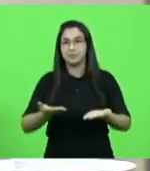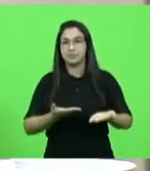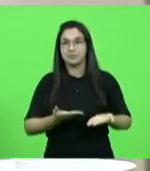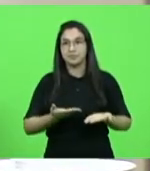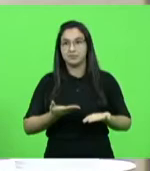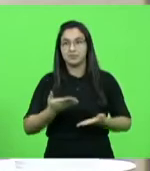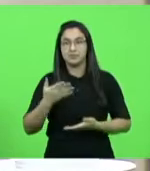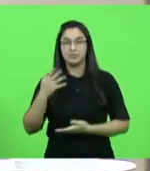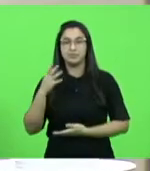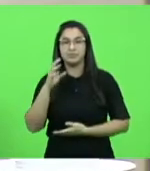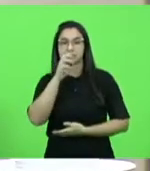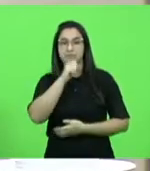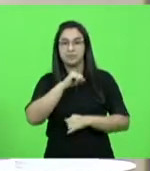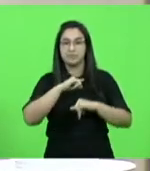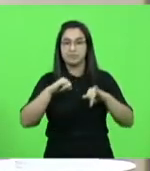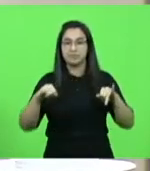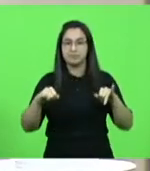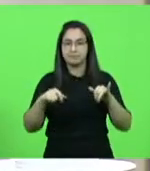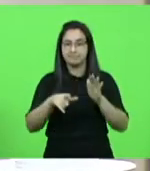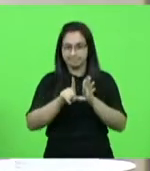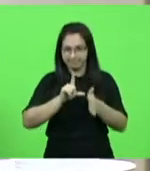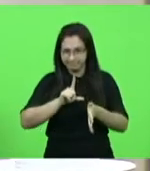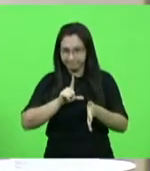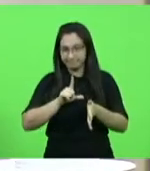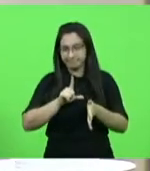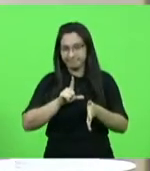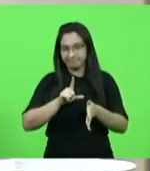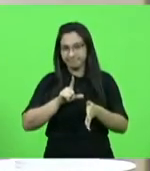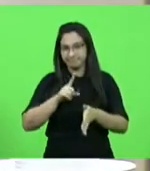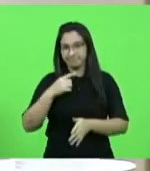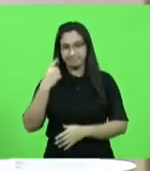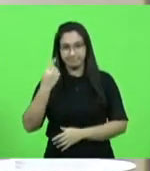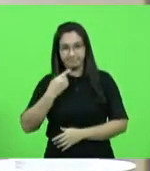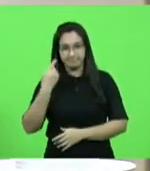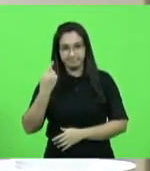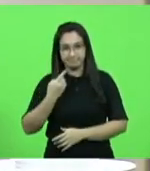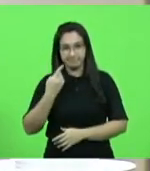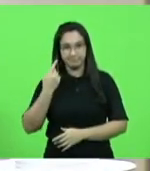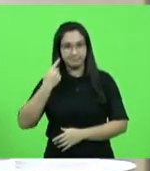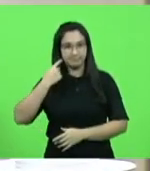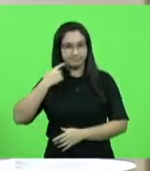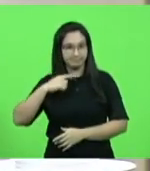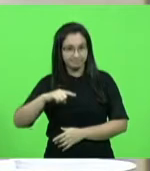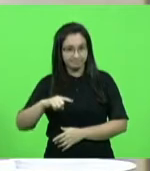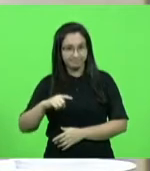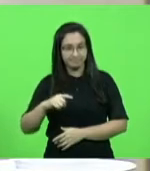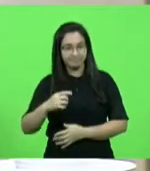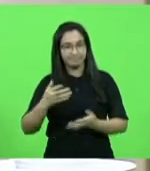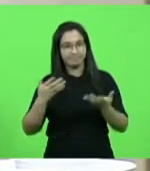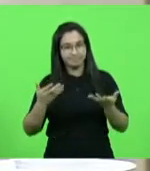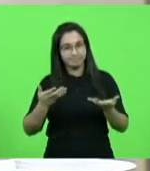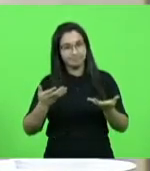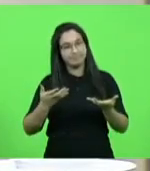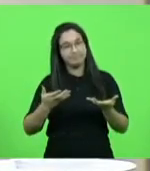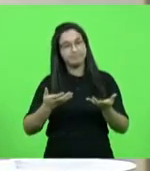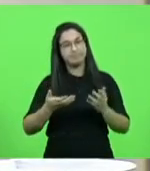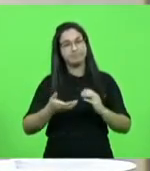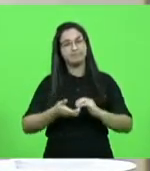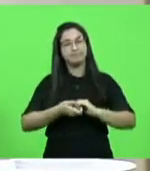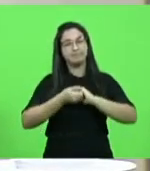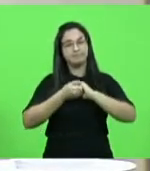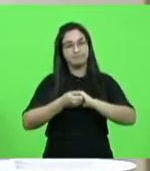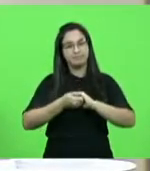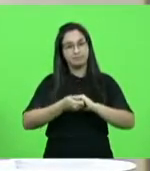breves comunicações, mas antes, me permita, deputado Gerri, eu gostaria de cumprimentar a prefeita de Monte Carlo, a